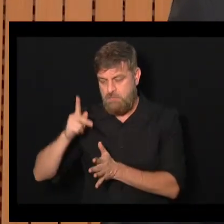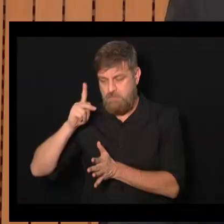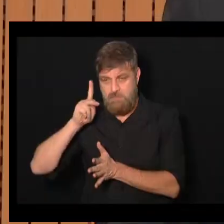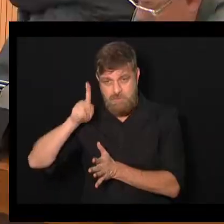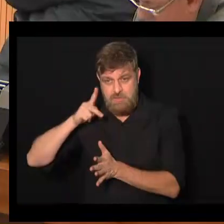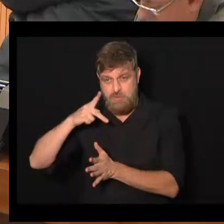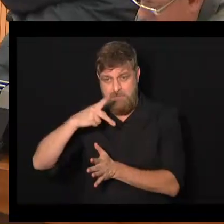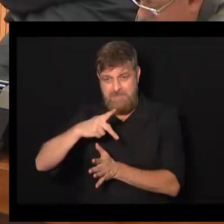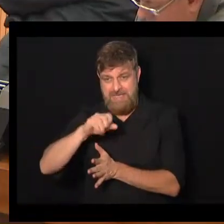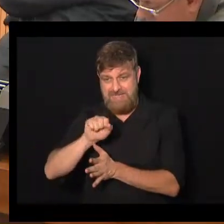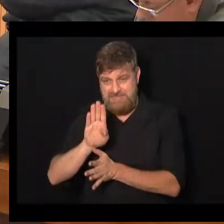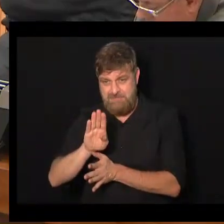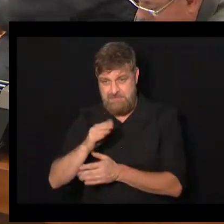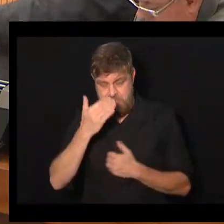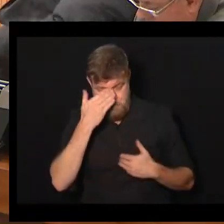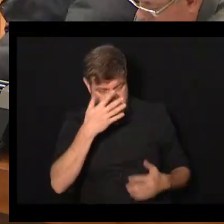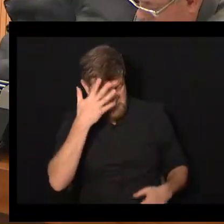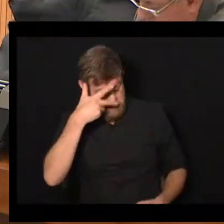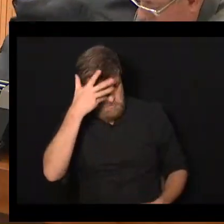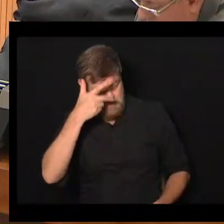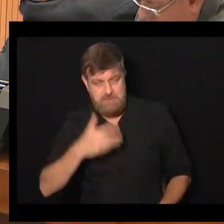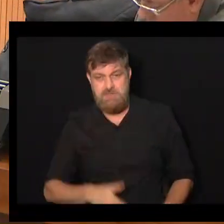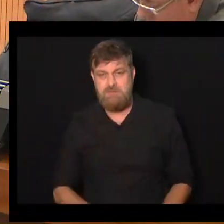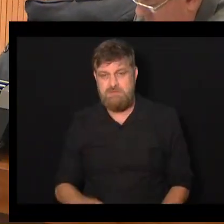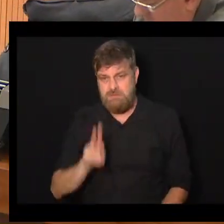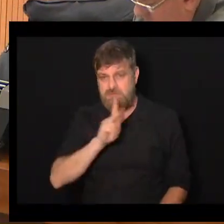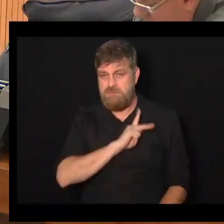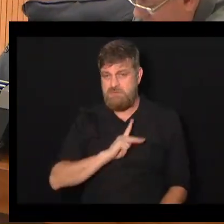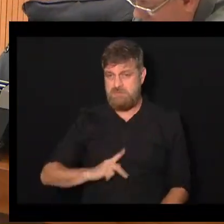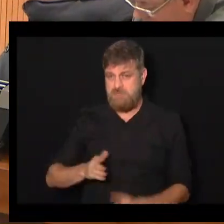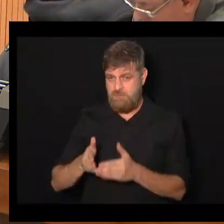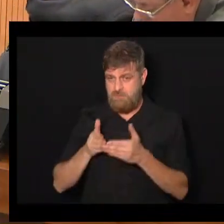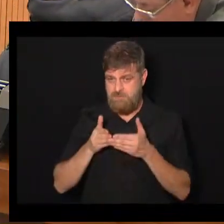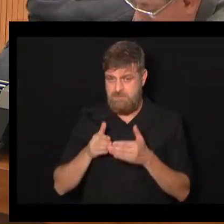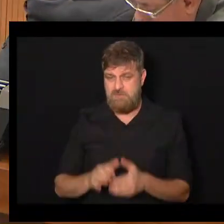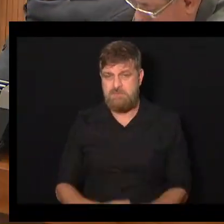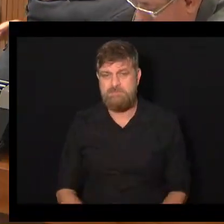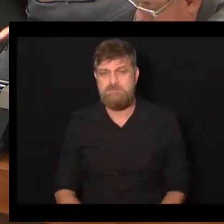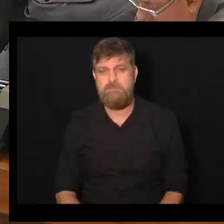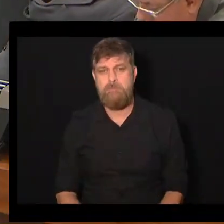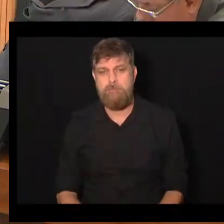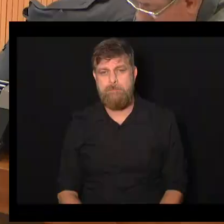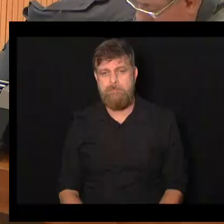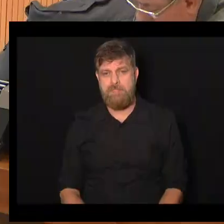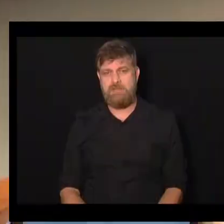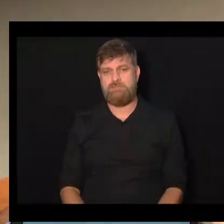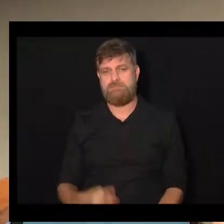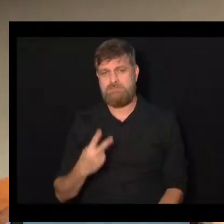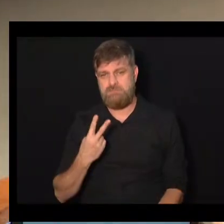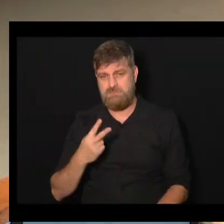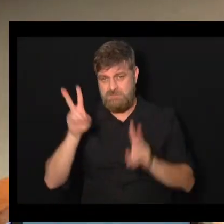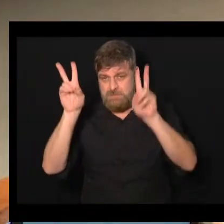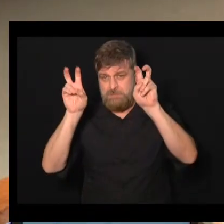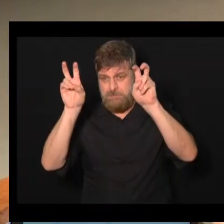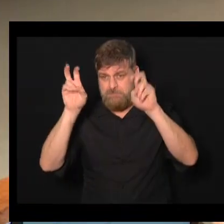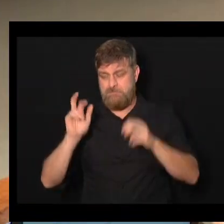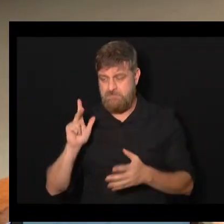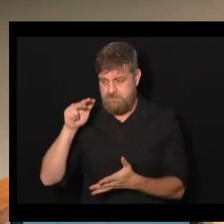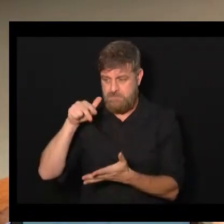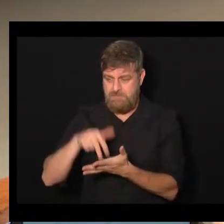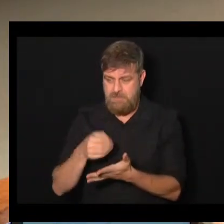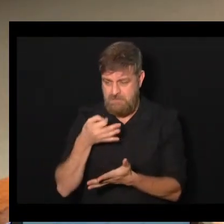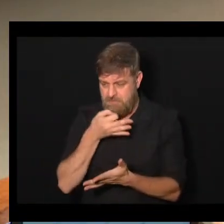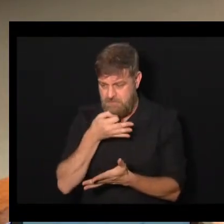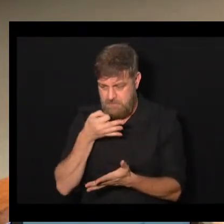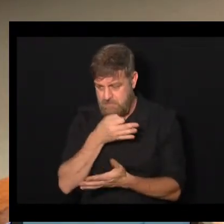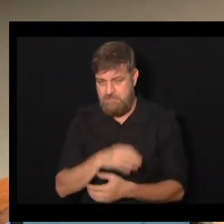obrigado, vereador Rodrigo da Farmadic. Senhor presidente, pela ordem. Pois não, vereador Luiz Cirilo. Dois assuntos me traz aqui no microfone de